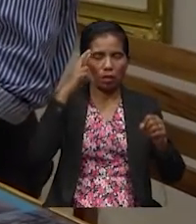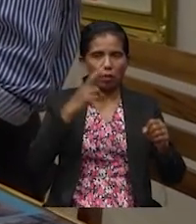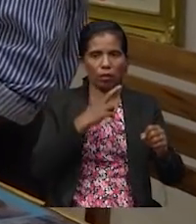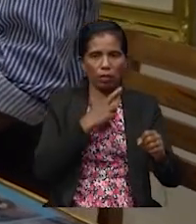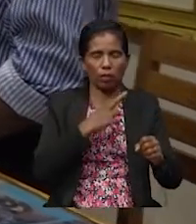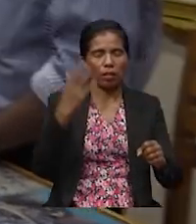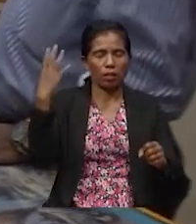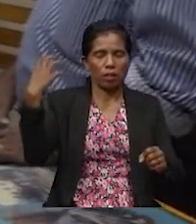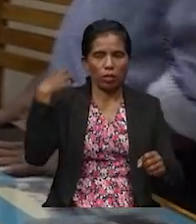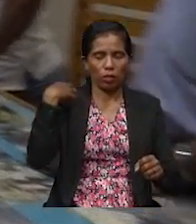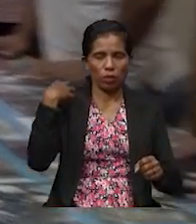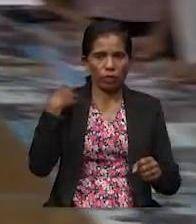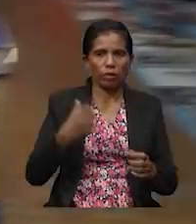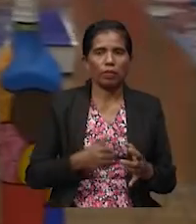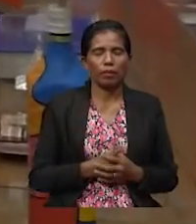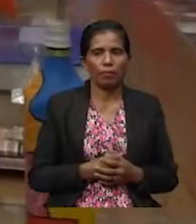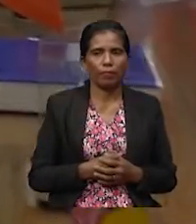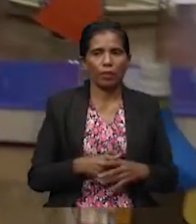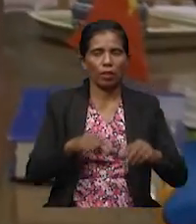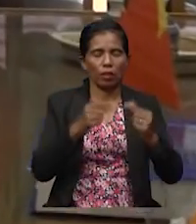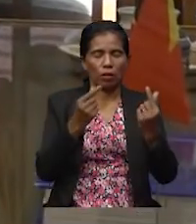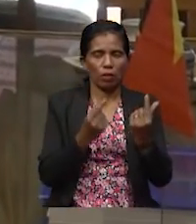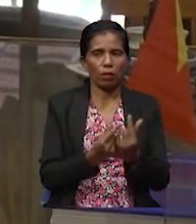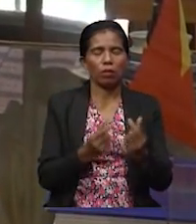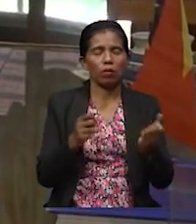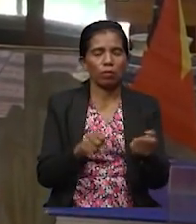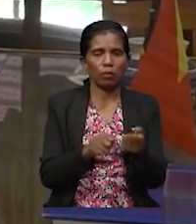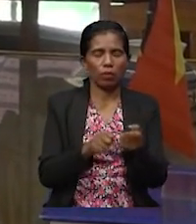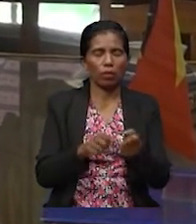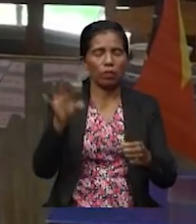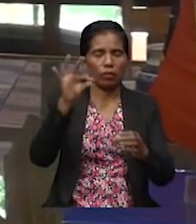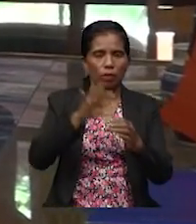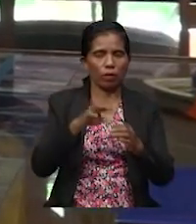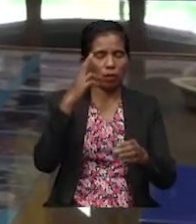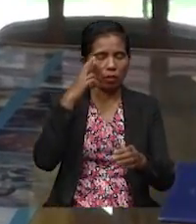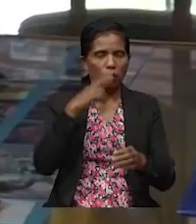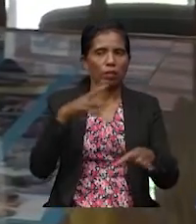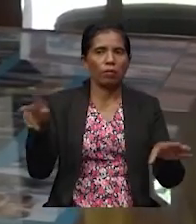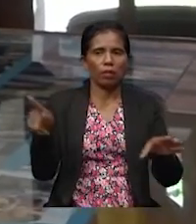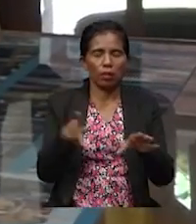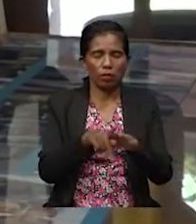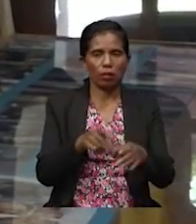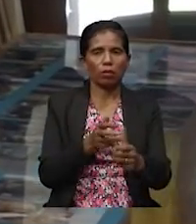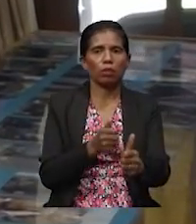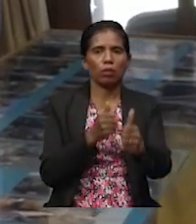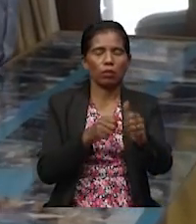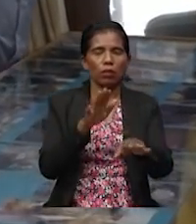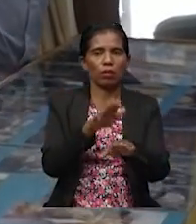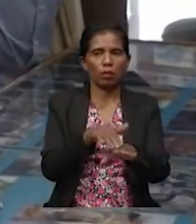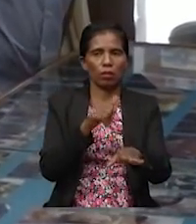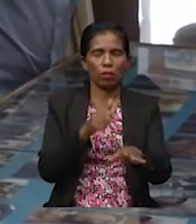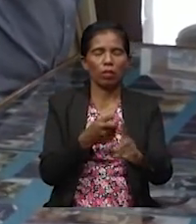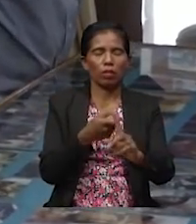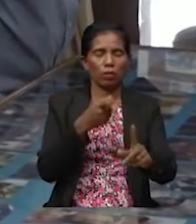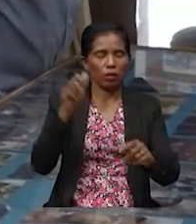e a minha residência Farol. Equipa dinamiza apoio votos para Horta, minha presença, onde cumpre convite ao candidato